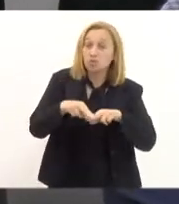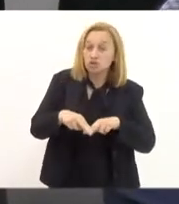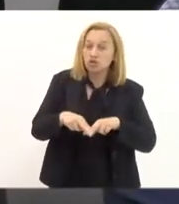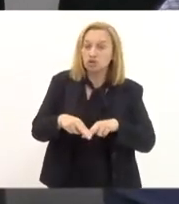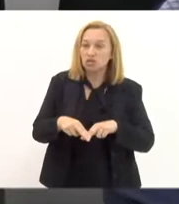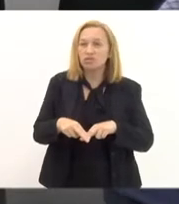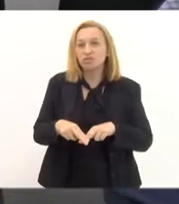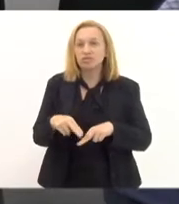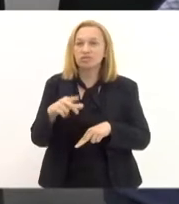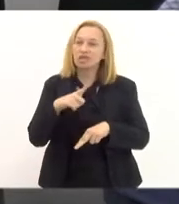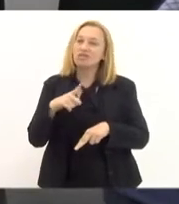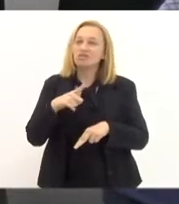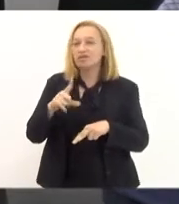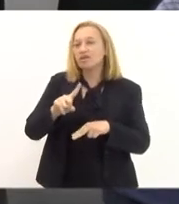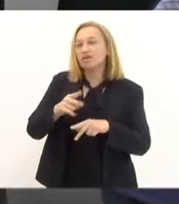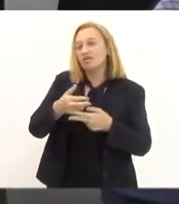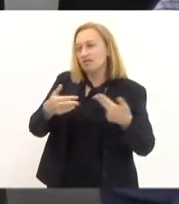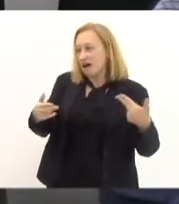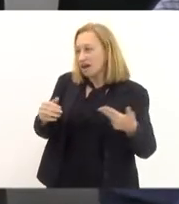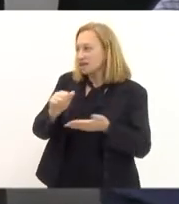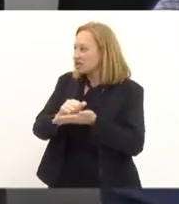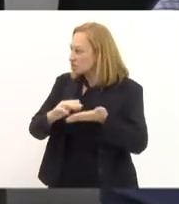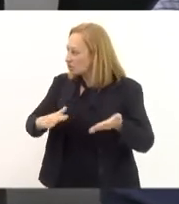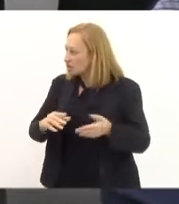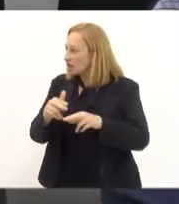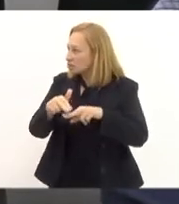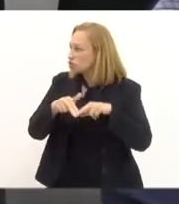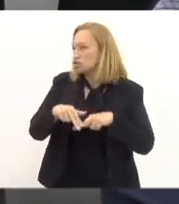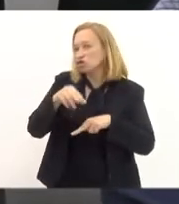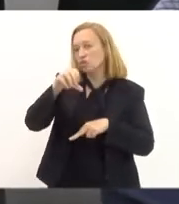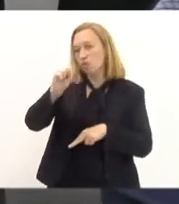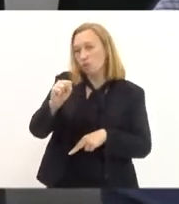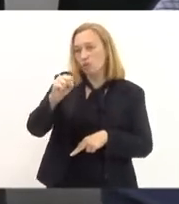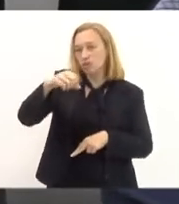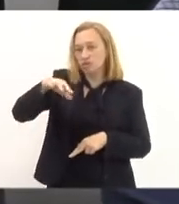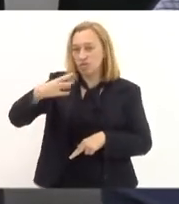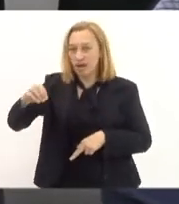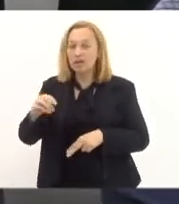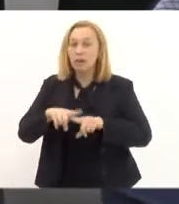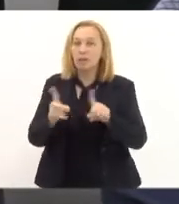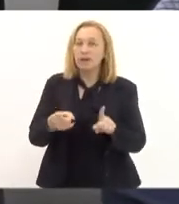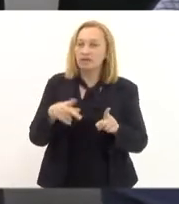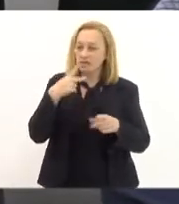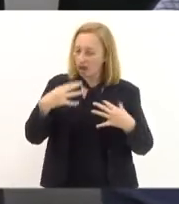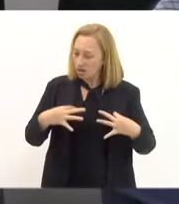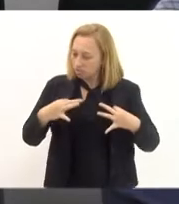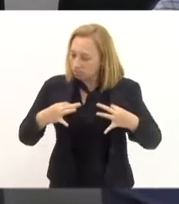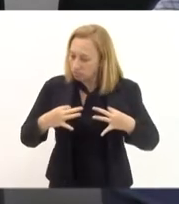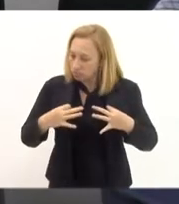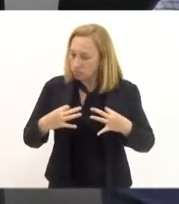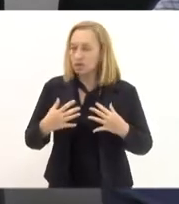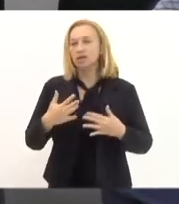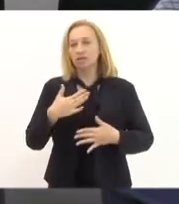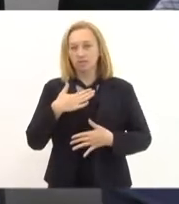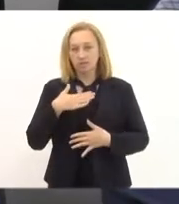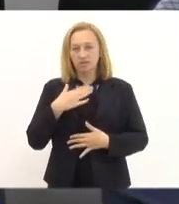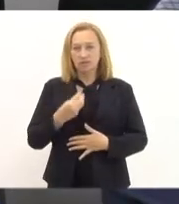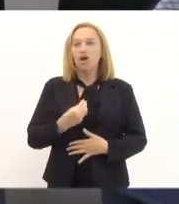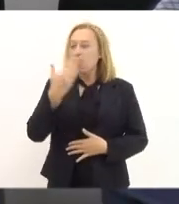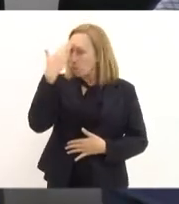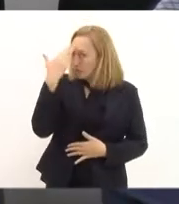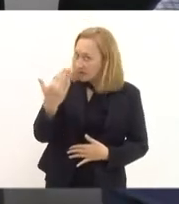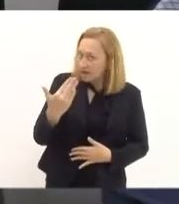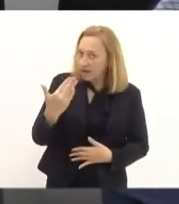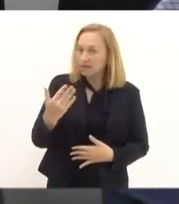nossas agendas que já estão acontecendo pelo 8 de Março mas colocar aqui pessoalmente o nosso gabinete à disposição e muito